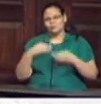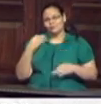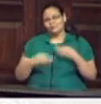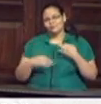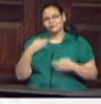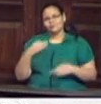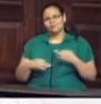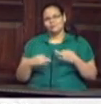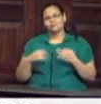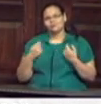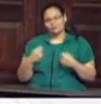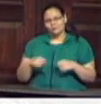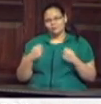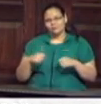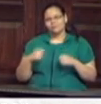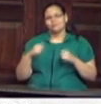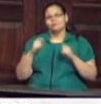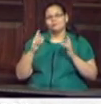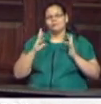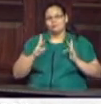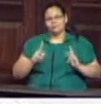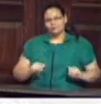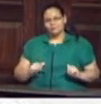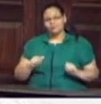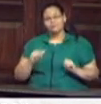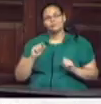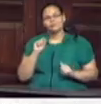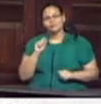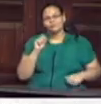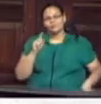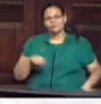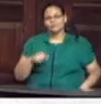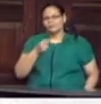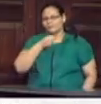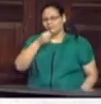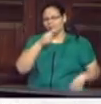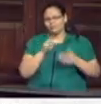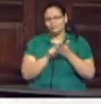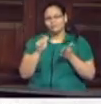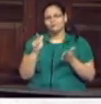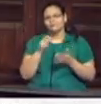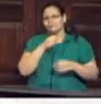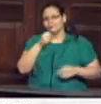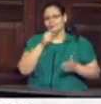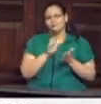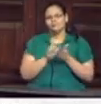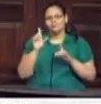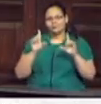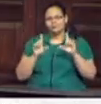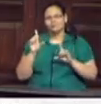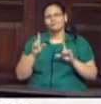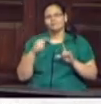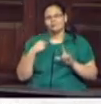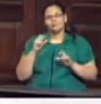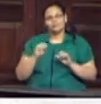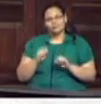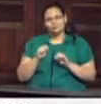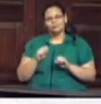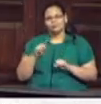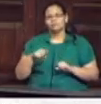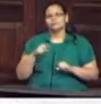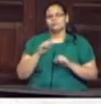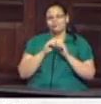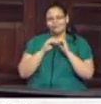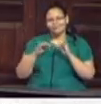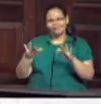uma purificação da imprensa, porque ela também pode contaminar e às vezes contamina a opinião